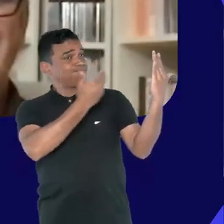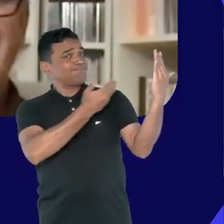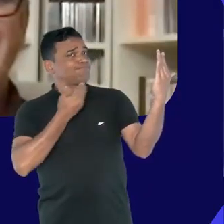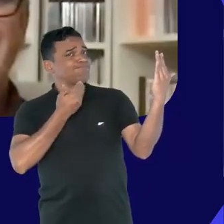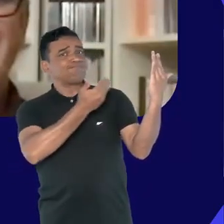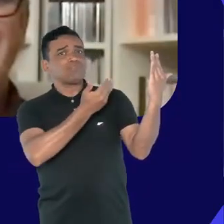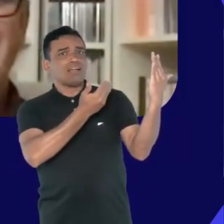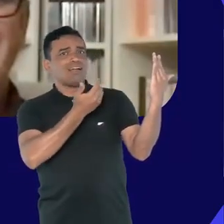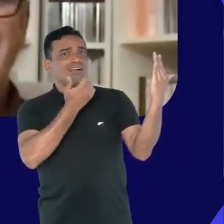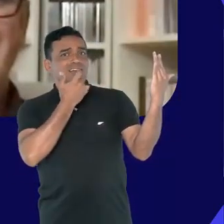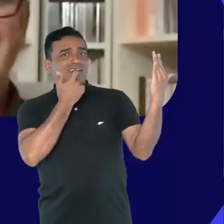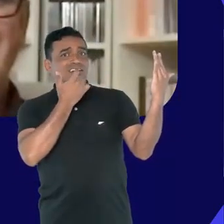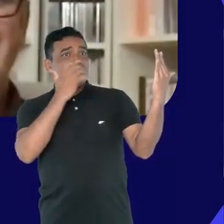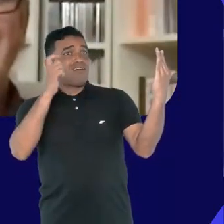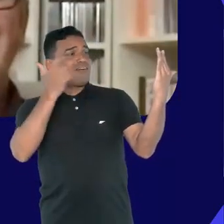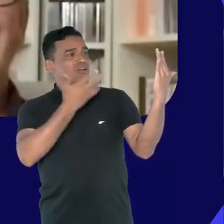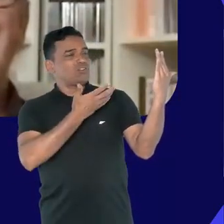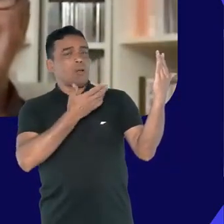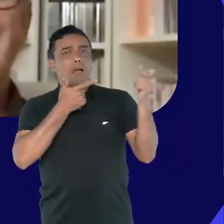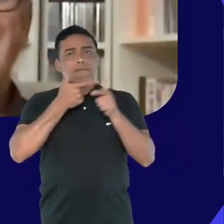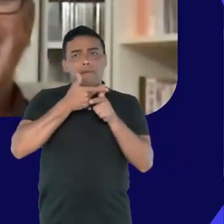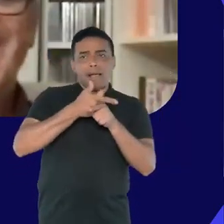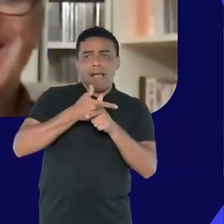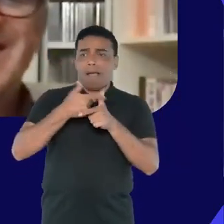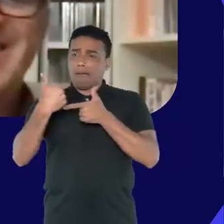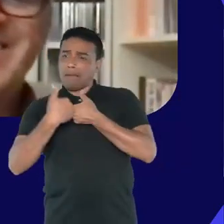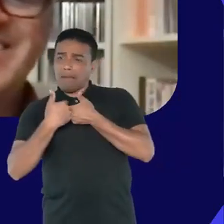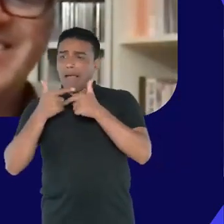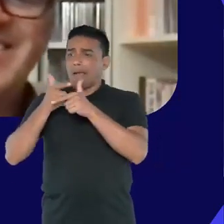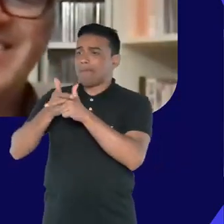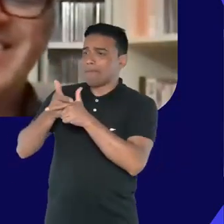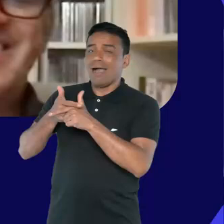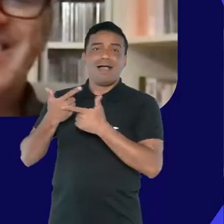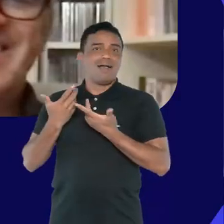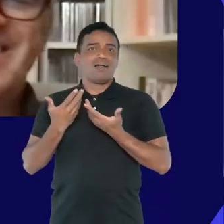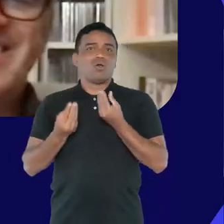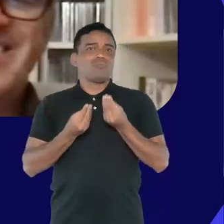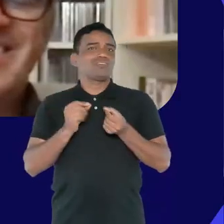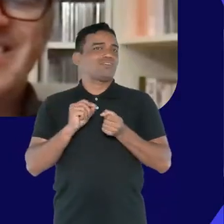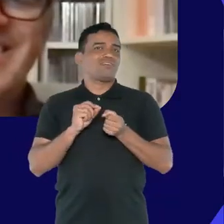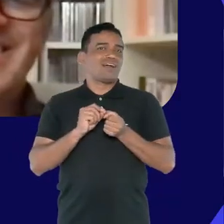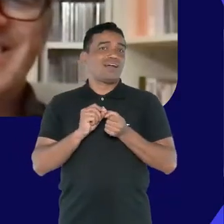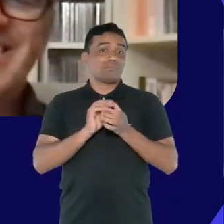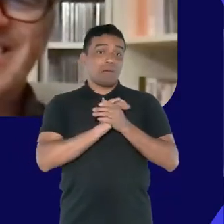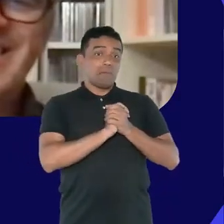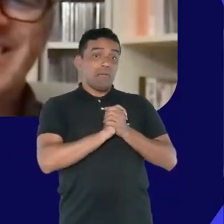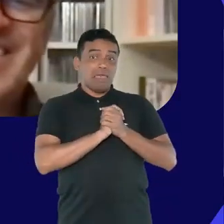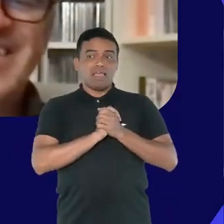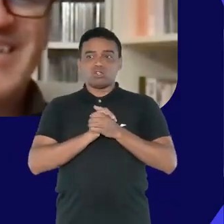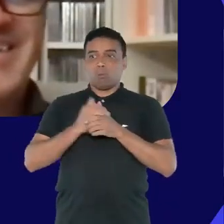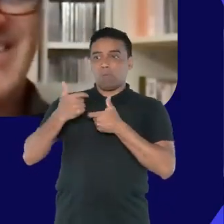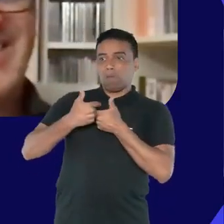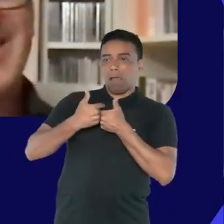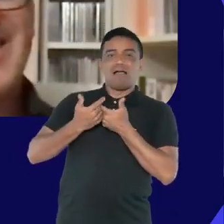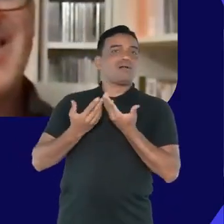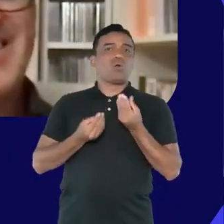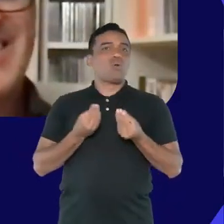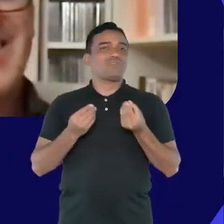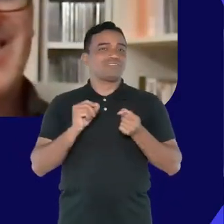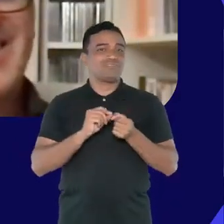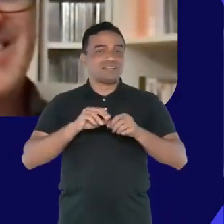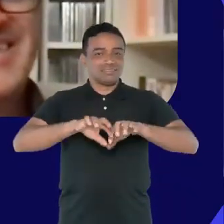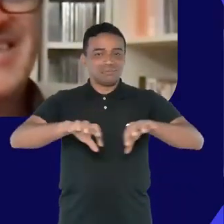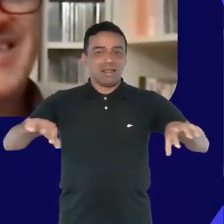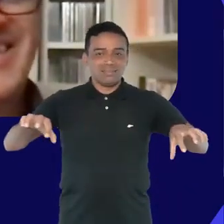e dá umas broncas em você mesmo ou parabeniza. Com que frequência você faz isso, né? Você se divide desse modo que fez